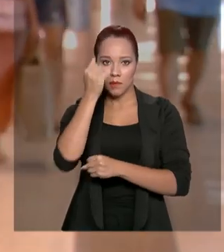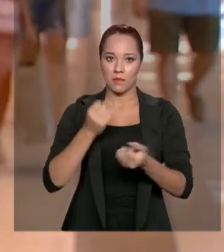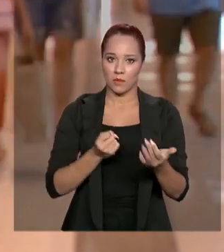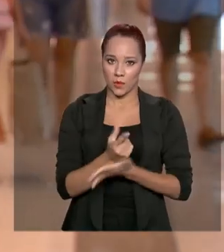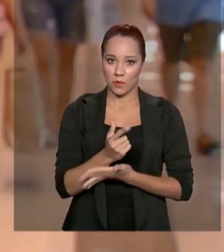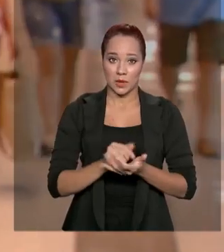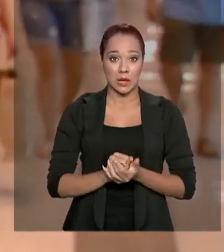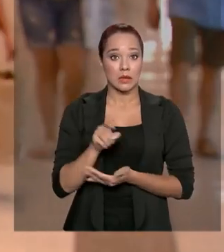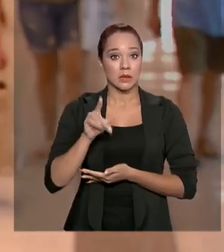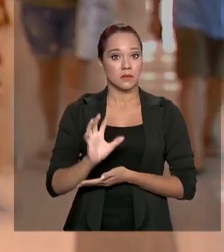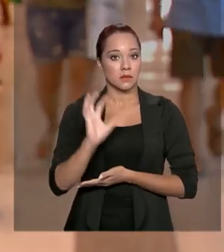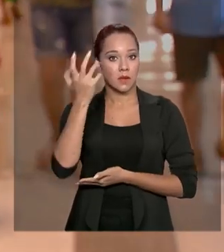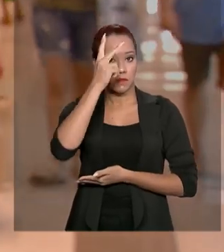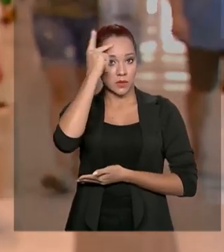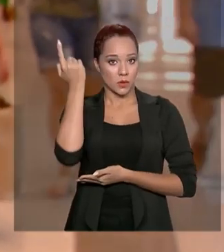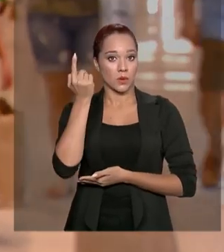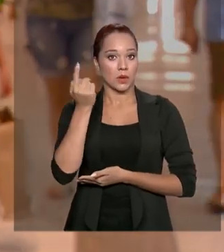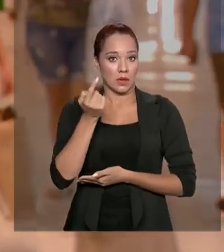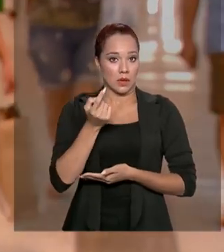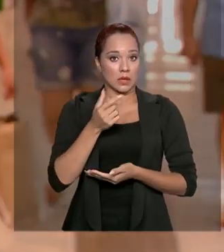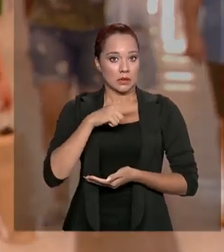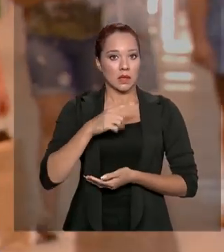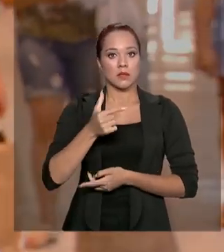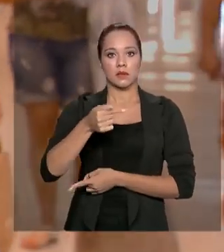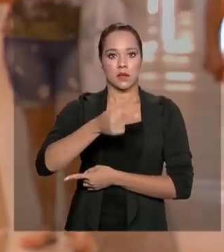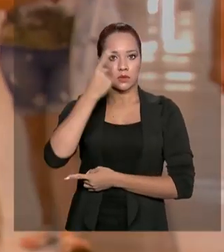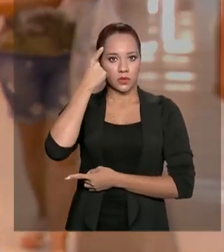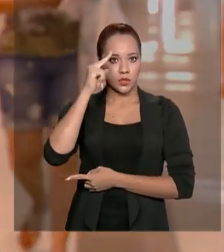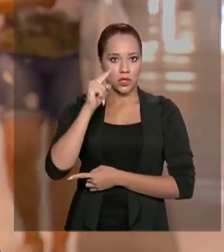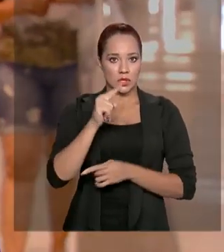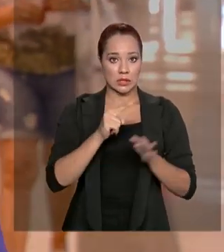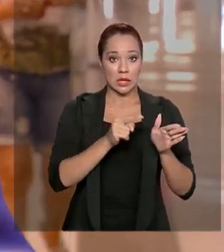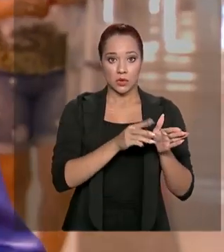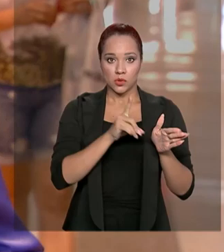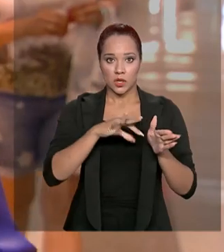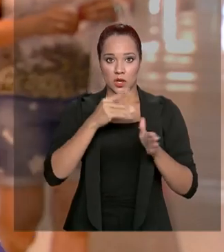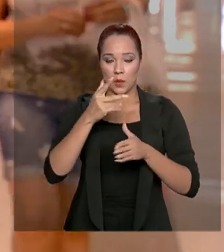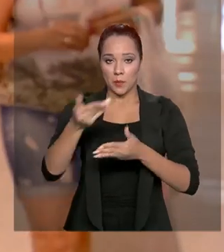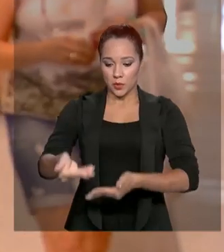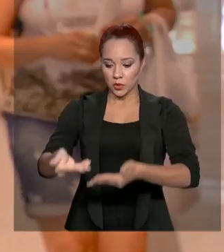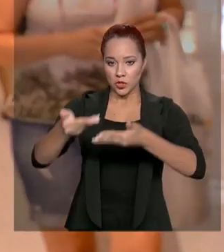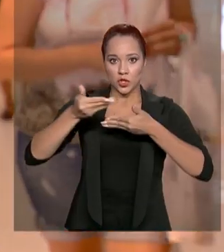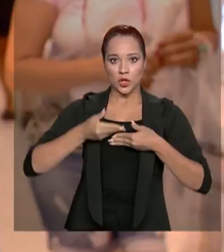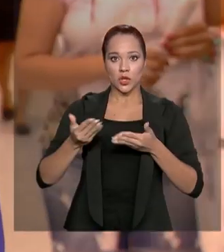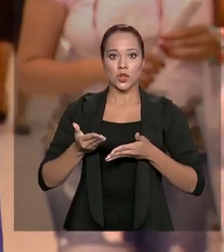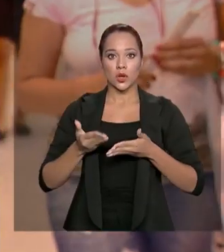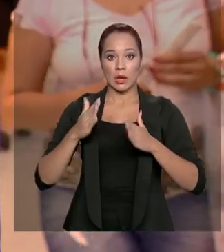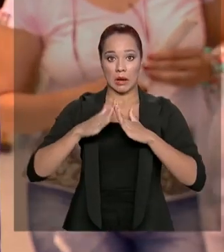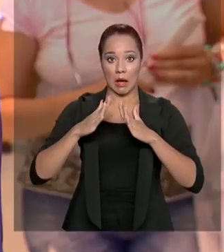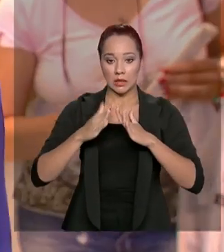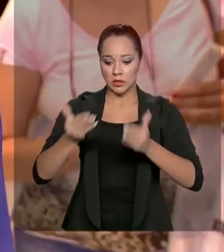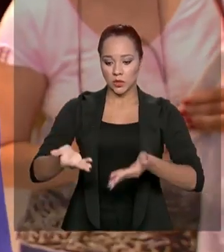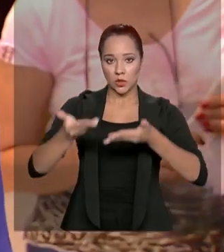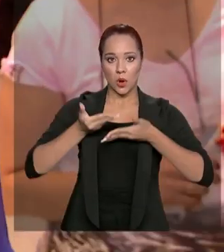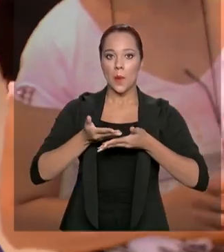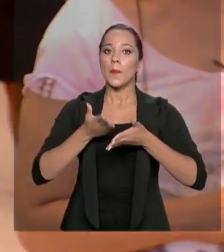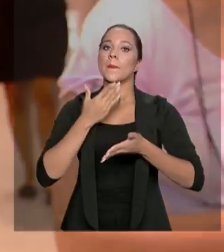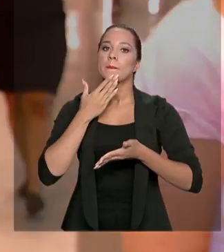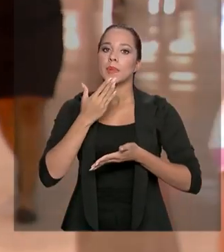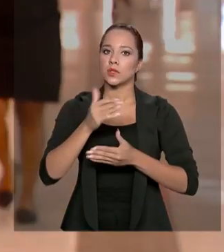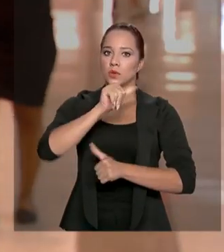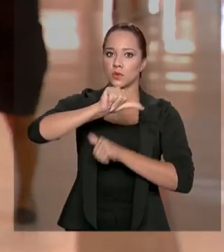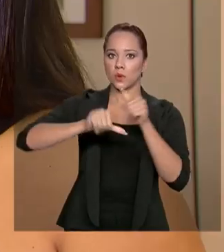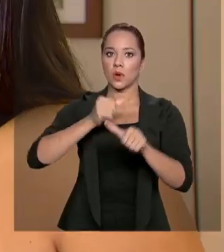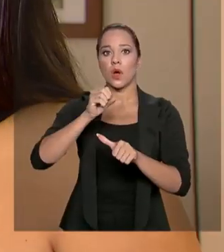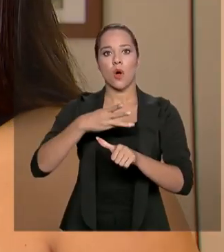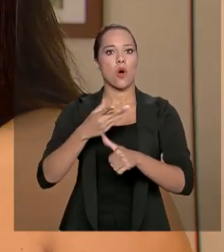Neste caso, o consumidor tem até 7 dias a partir do momento em que recebeu o produto para pedir a troca ou desfazer